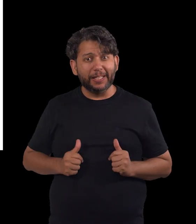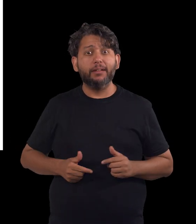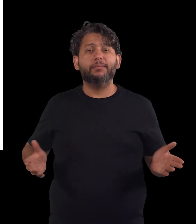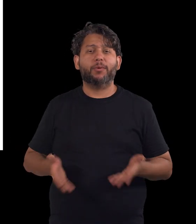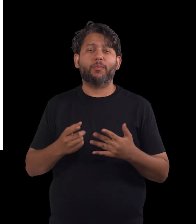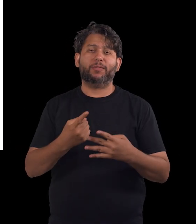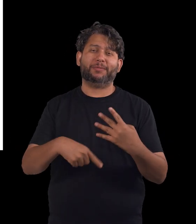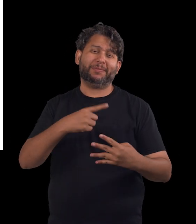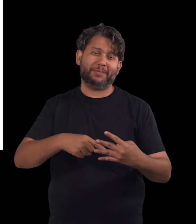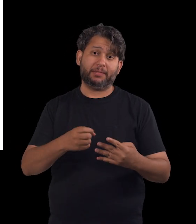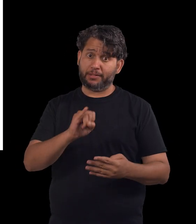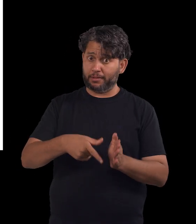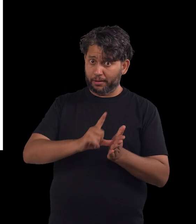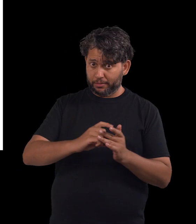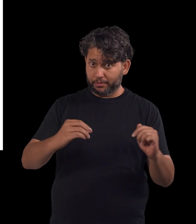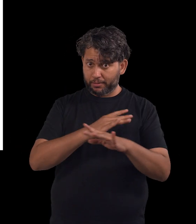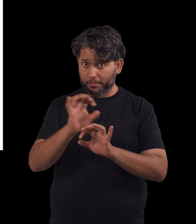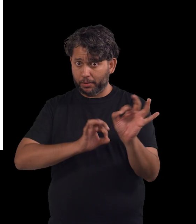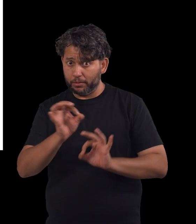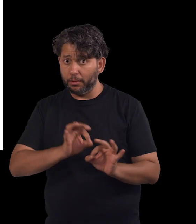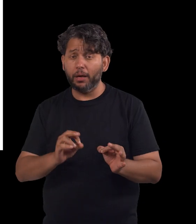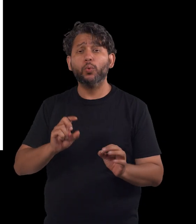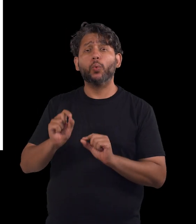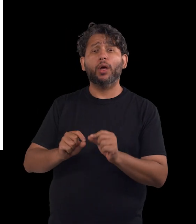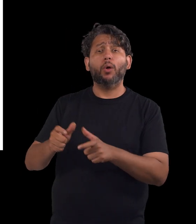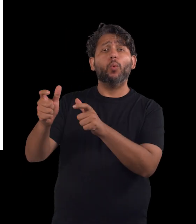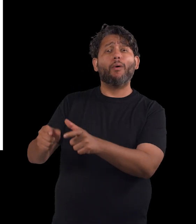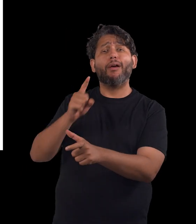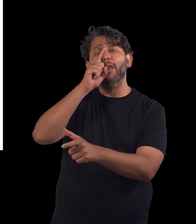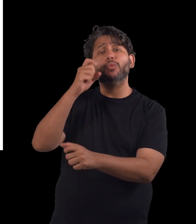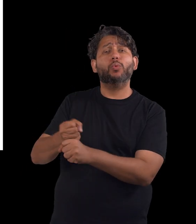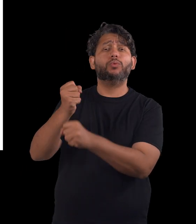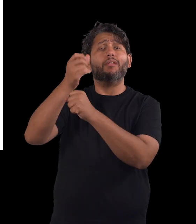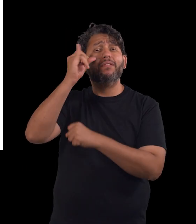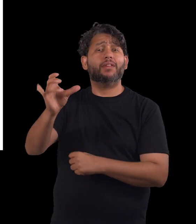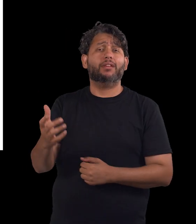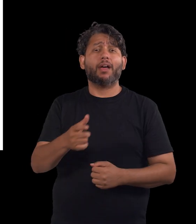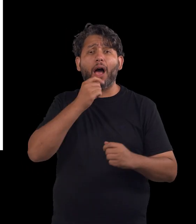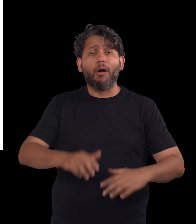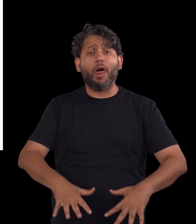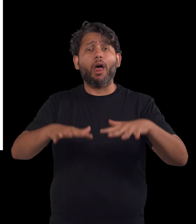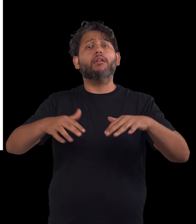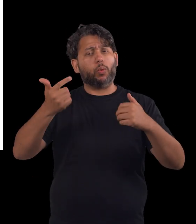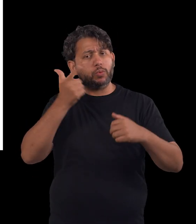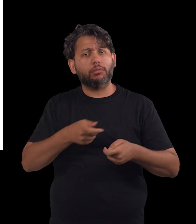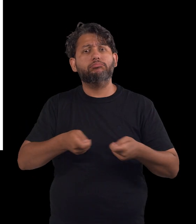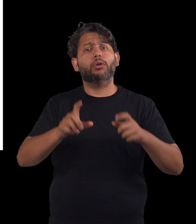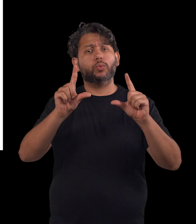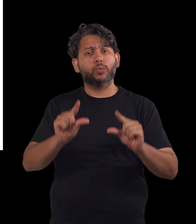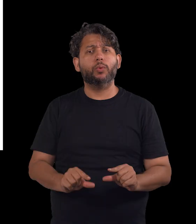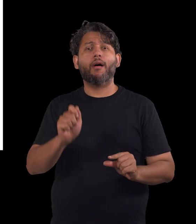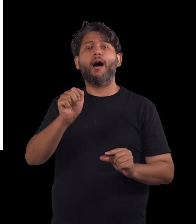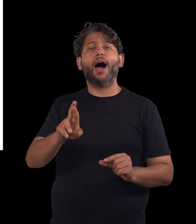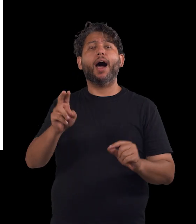reciclagem. Um bom planejamento urbano evita construções em áreas de risco, reduz enchentes, melhora